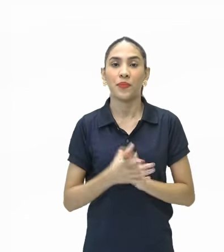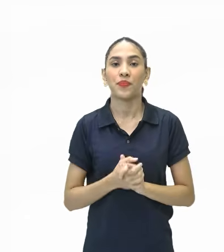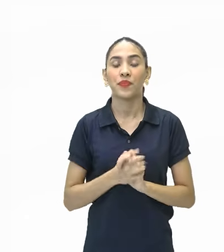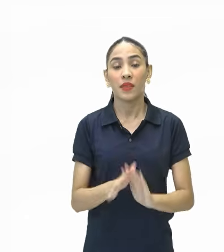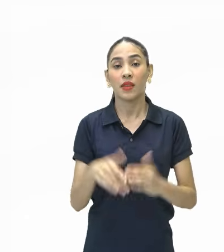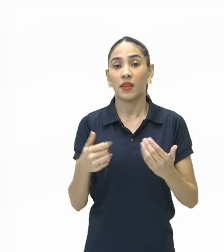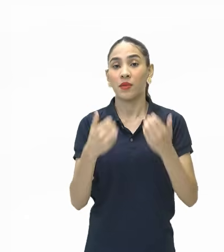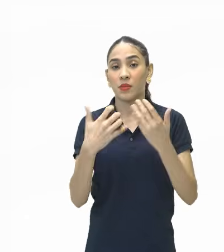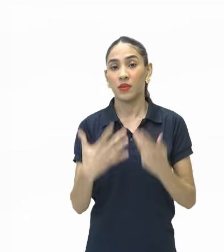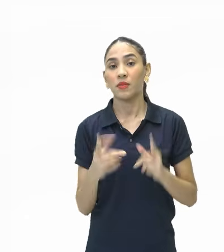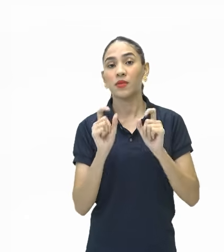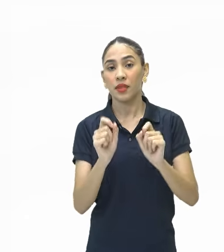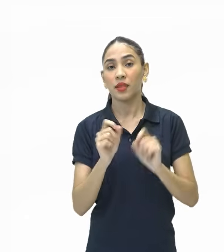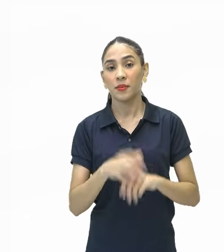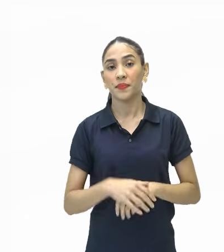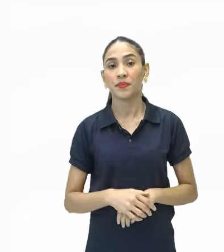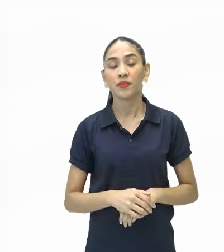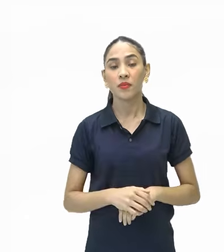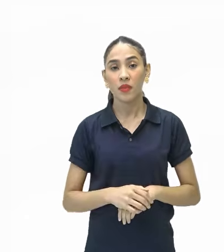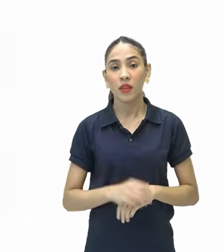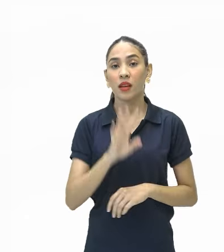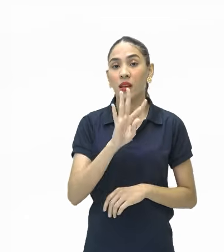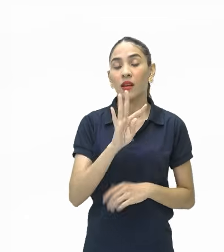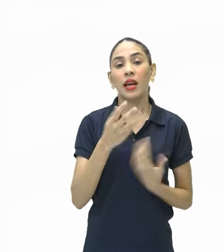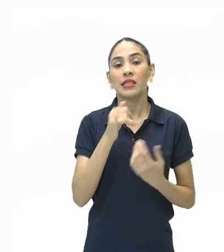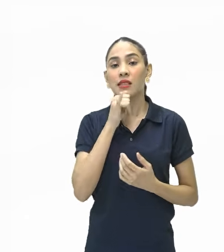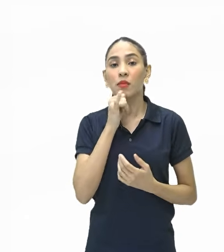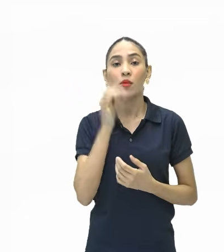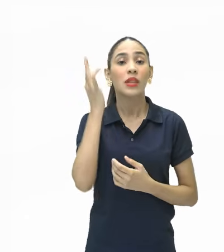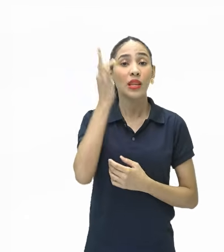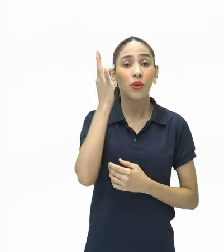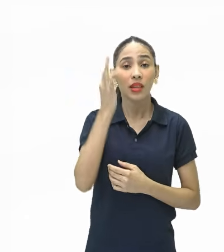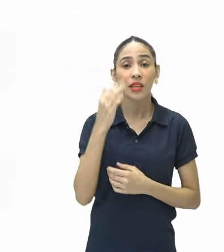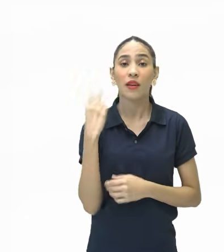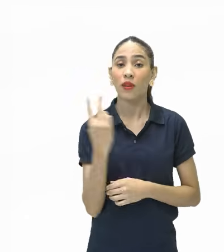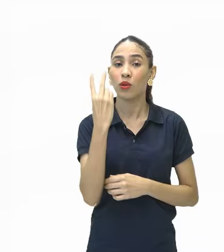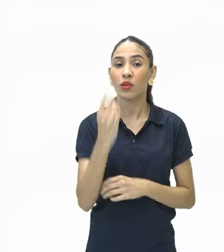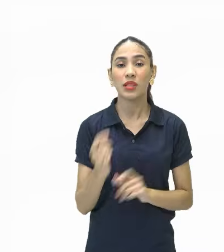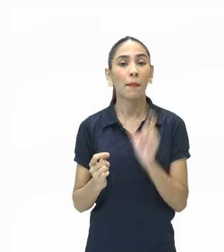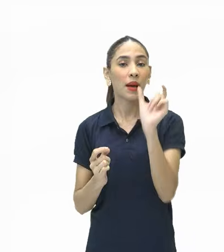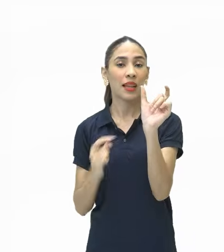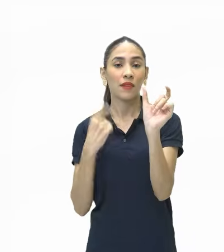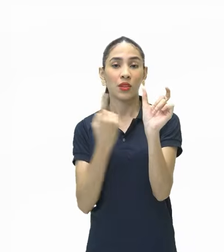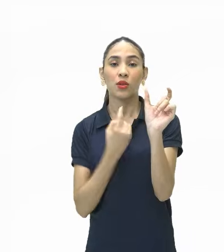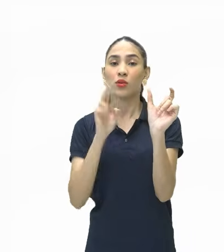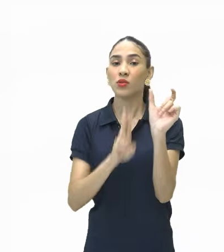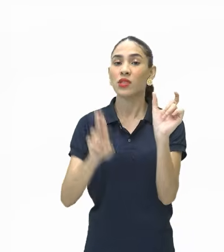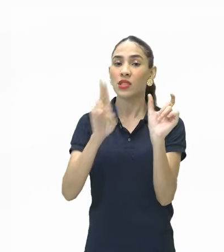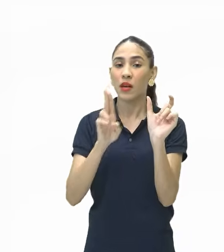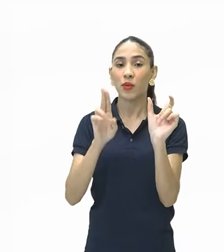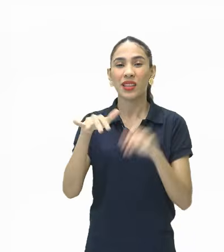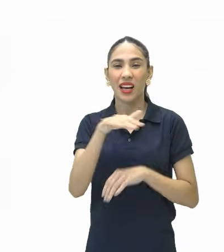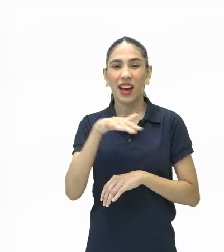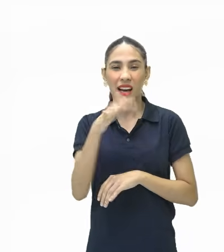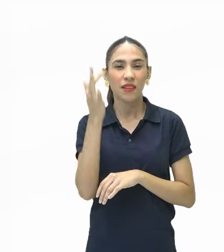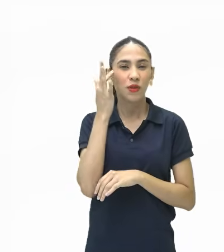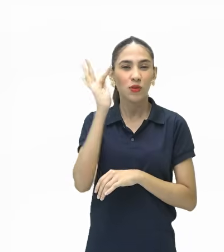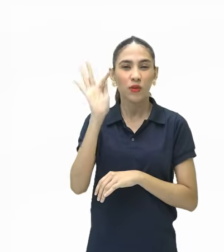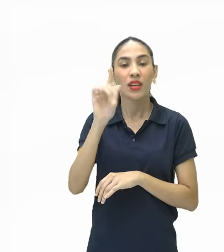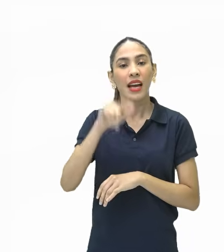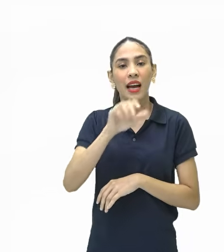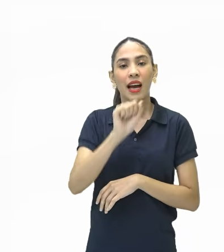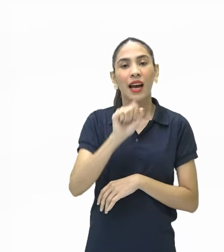quando a gente fala aqui de teoria dos valores, a palavra que nós usamos na filosofia chama-se